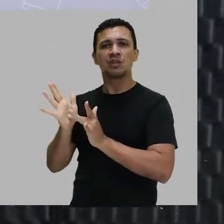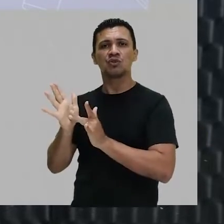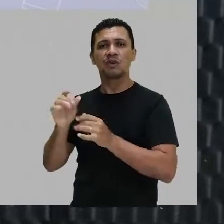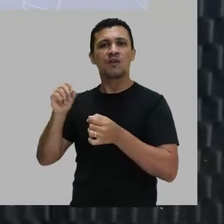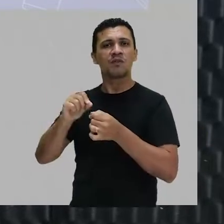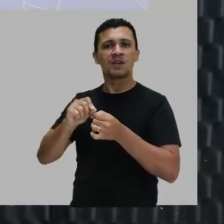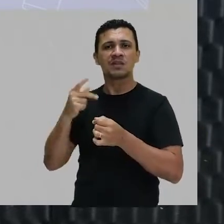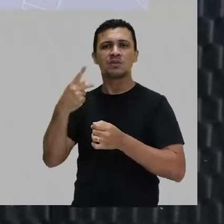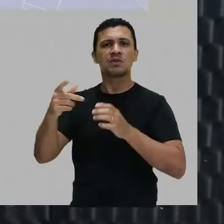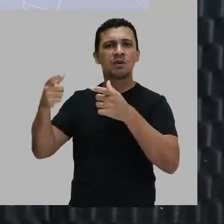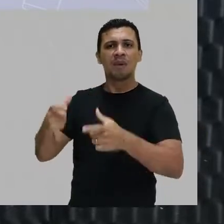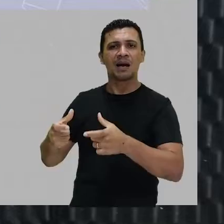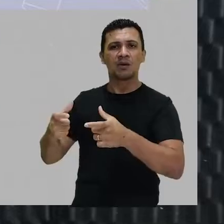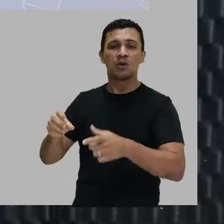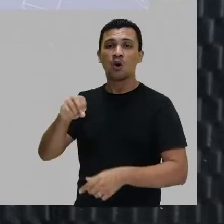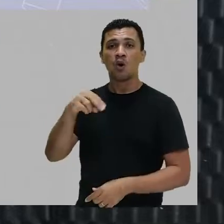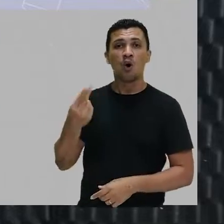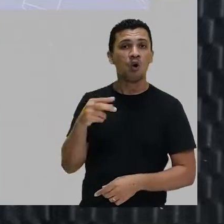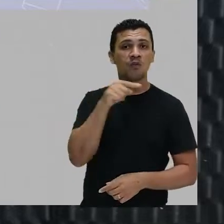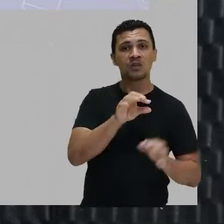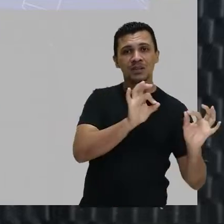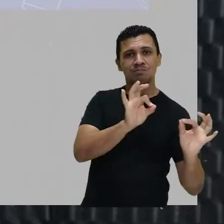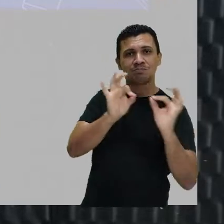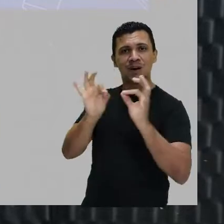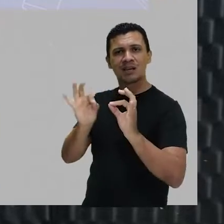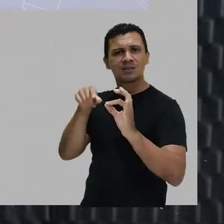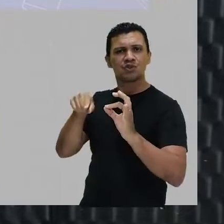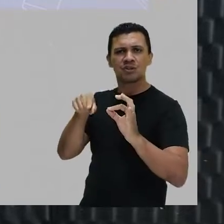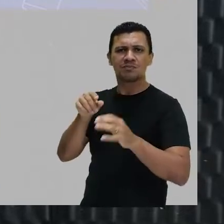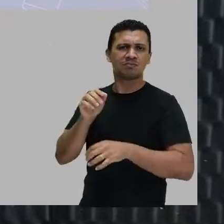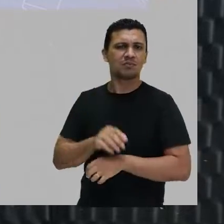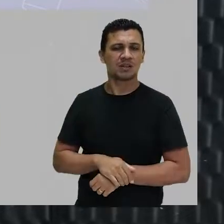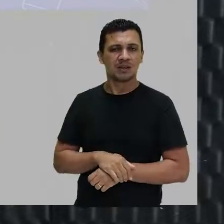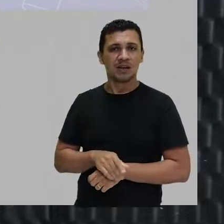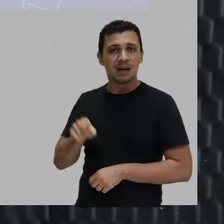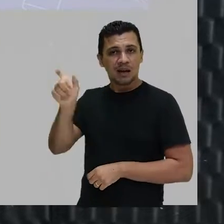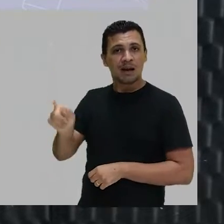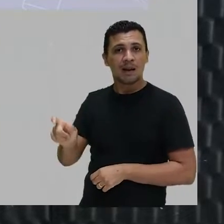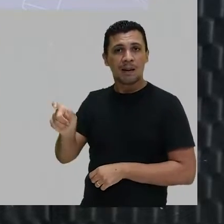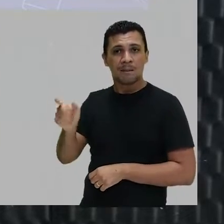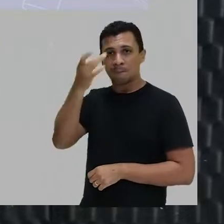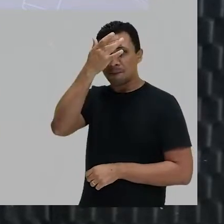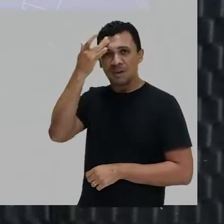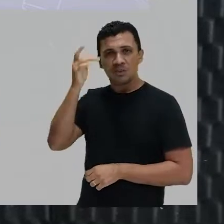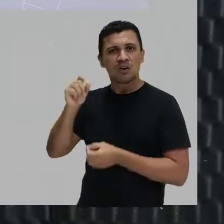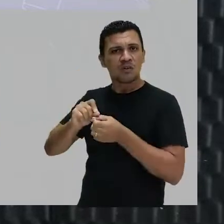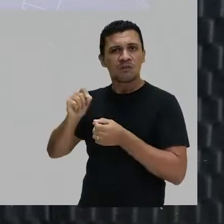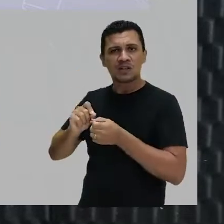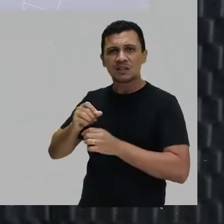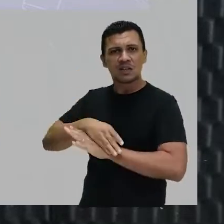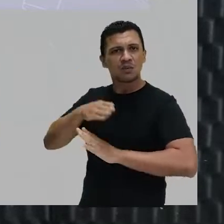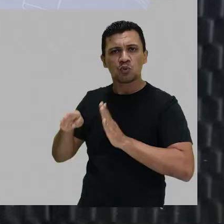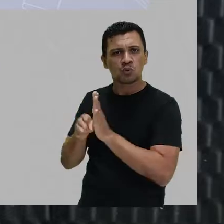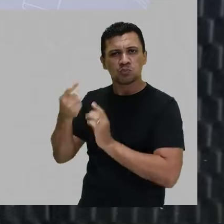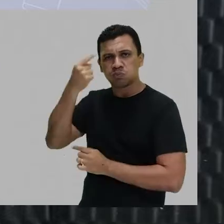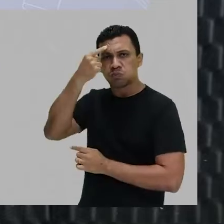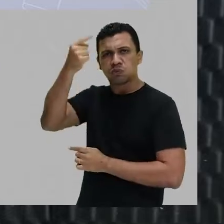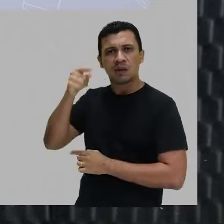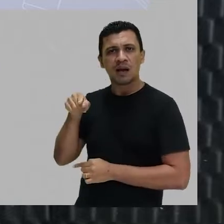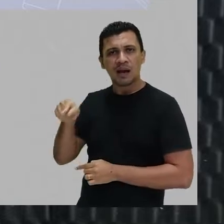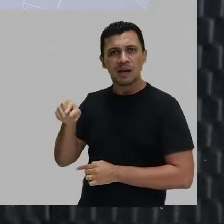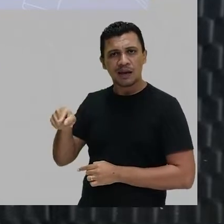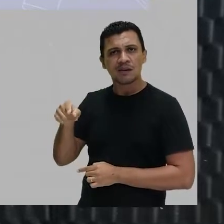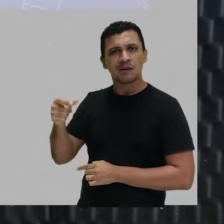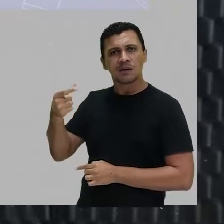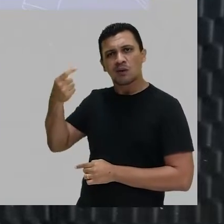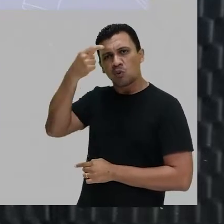vai simplesmente assistir. A pessoa que criou o processo, que criou todas as cenas, ela tem, mesmo sem ter consciência disso,